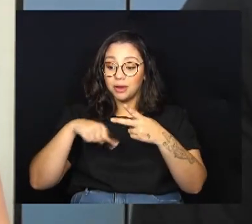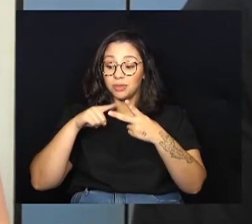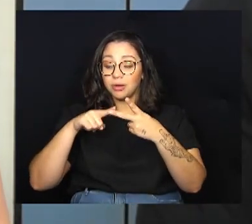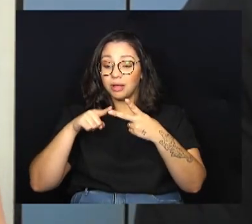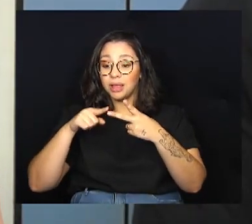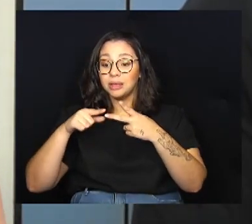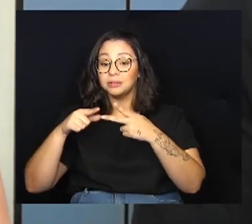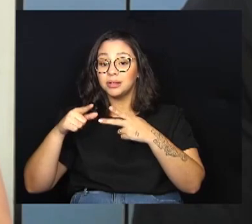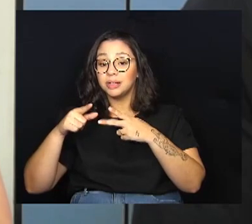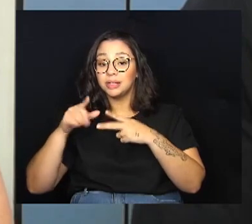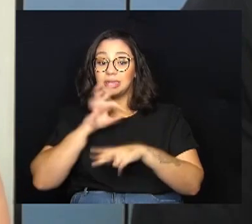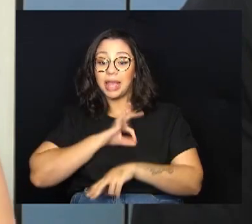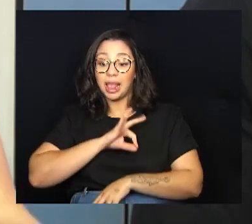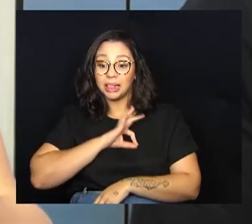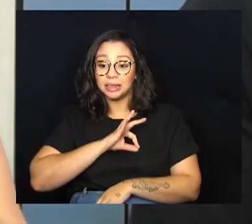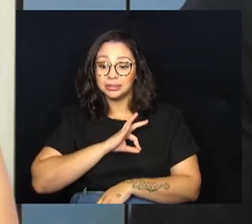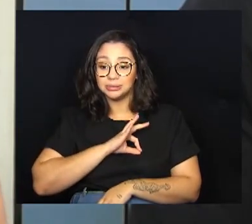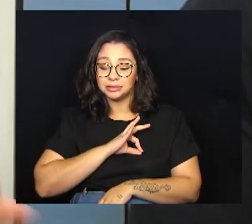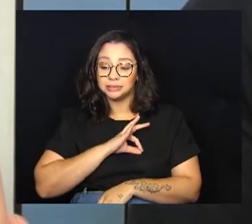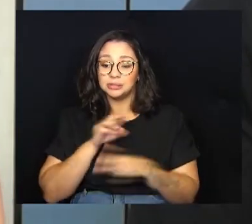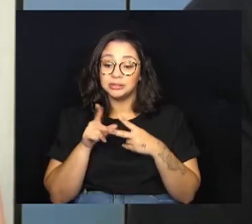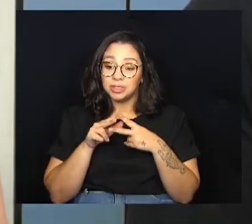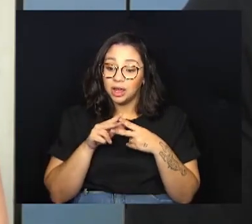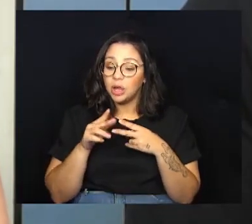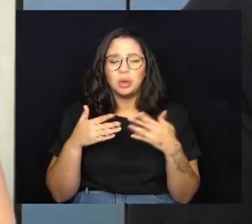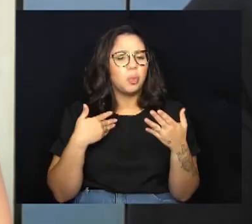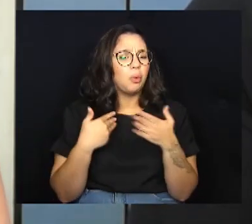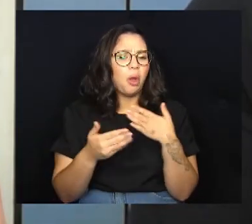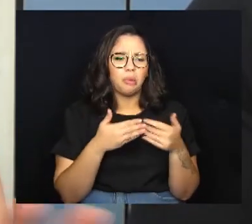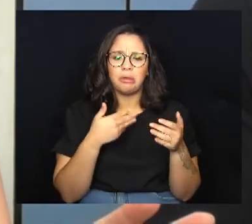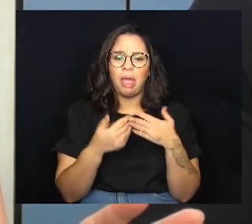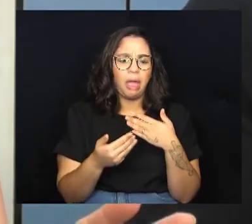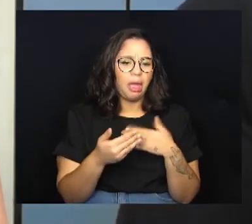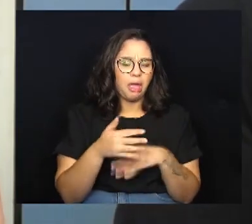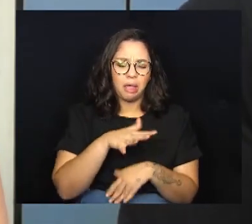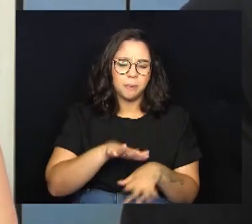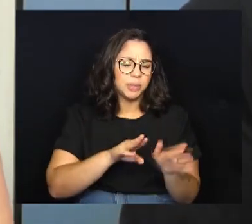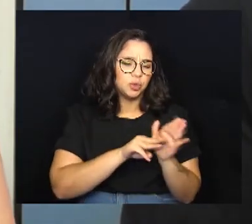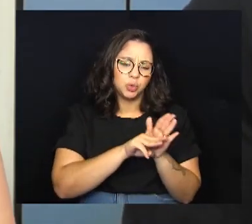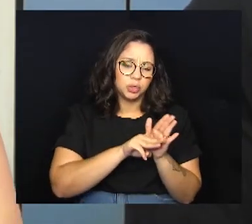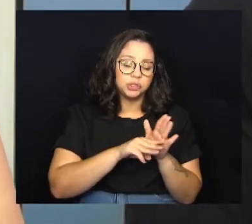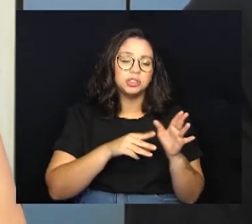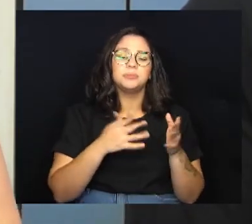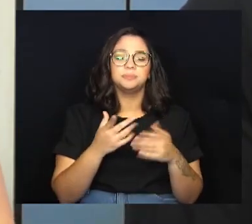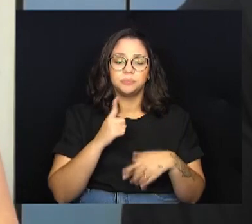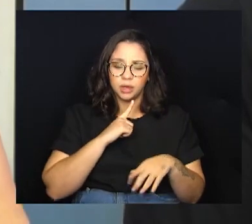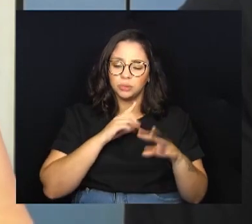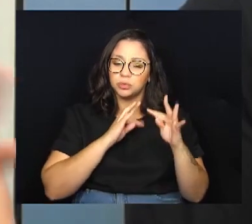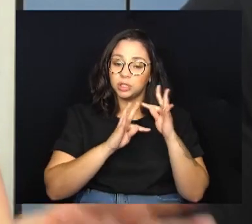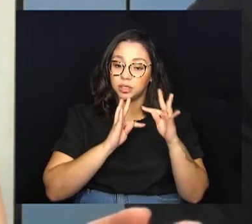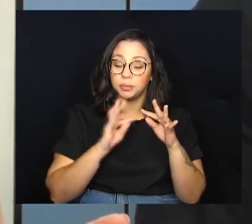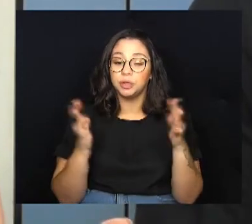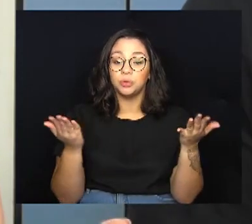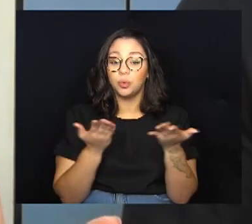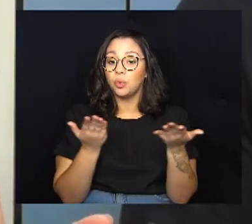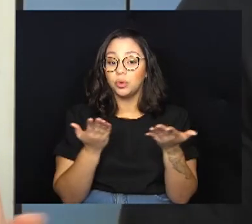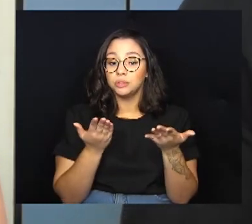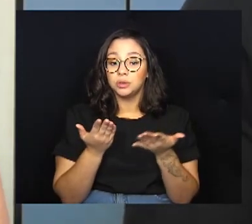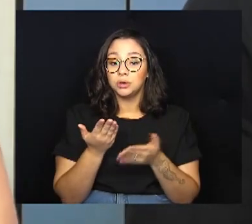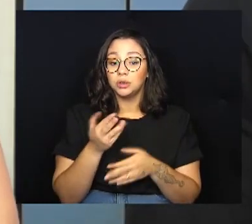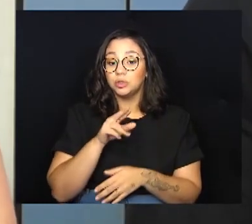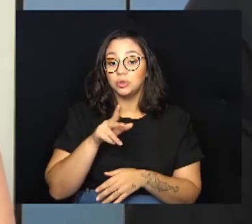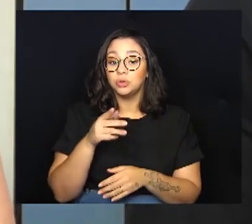das CTs em território nacional, também funcionasse integrado com os demais equipamentos e dispositivos que compõem a RAPS, ou seja, a